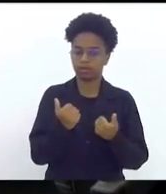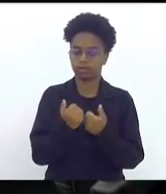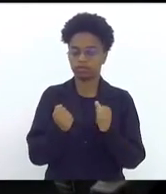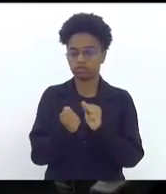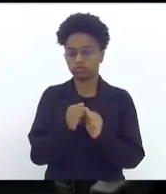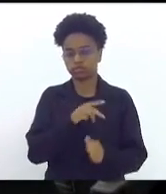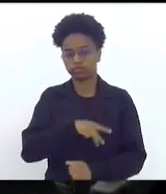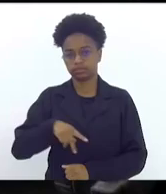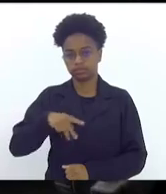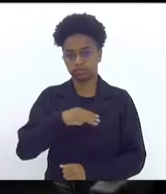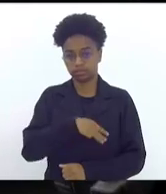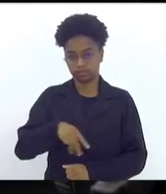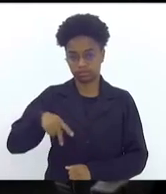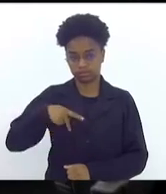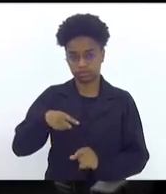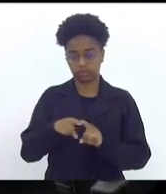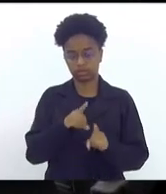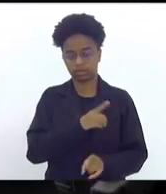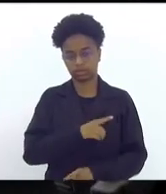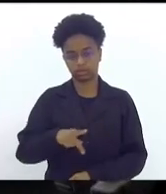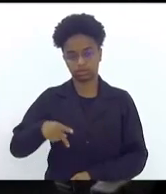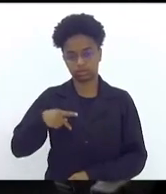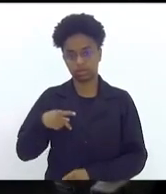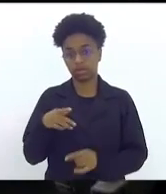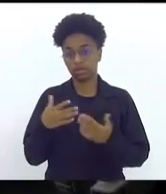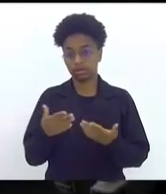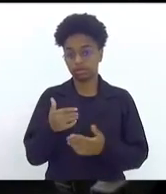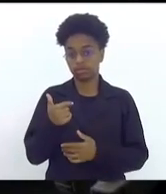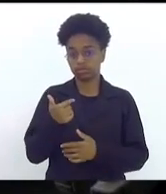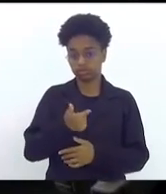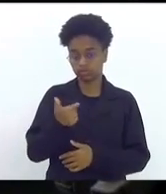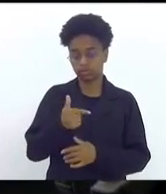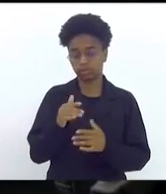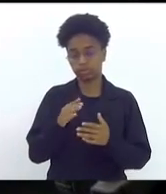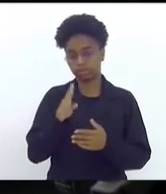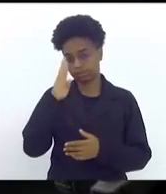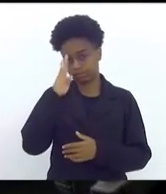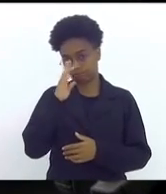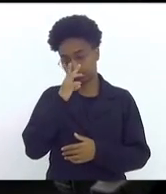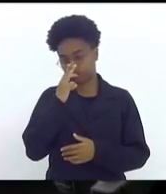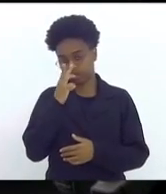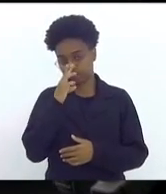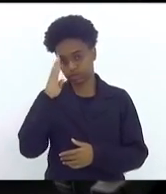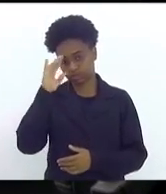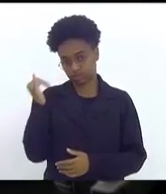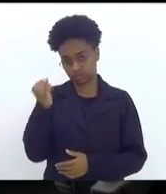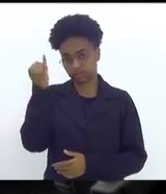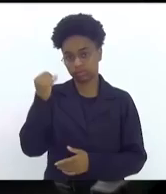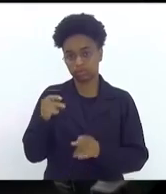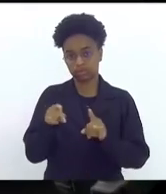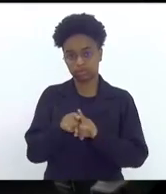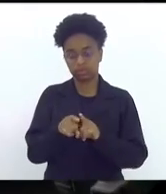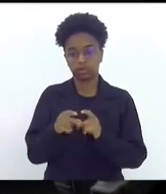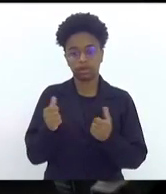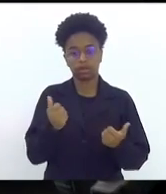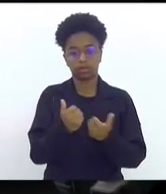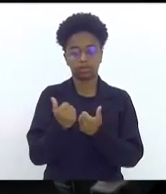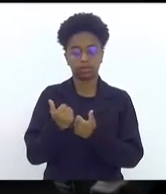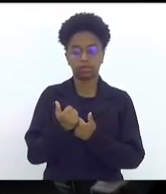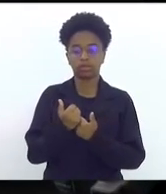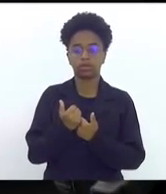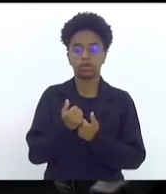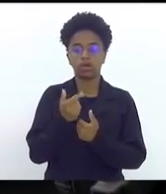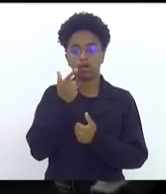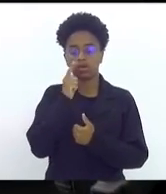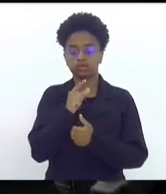Público e Defensoria Pública. E o 2º, parece fundamental, fala que os tribunais, com apoio do CNJ, poderão firmar convênios com o